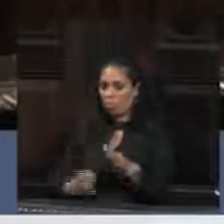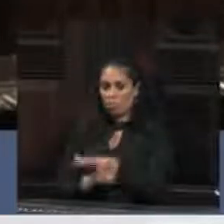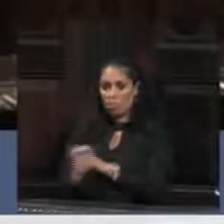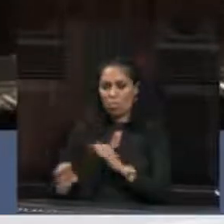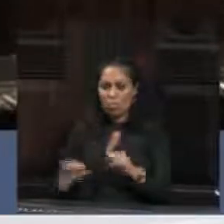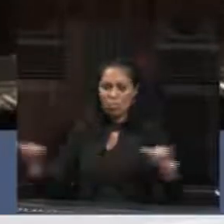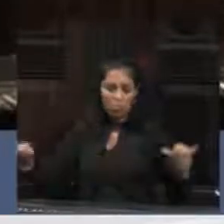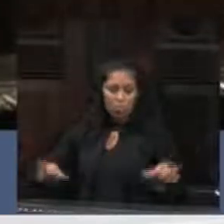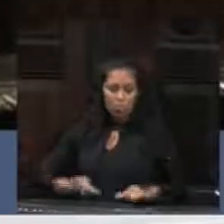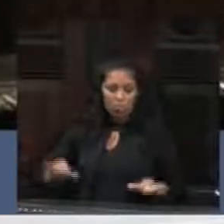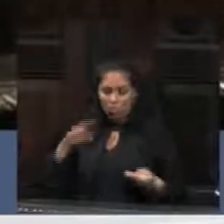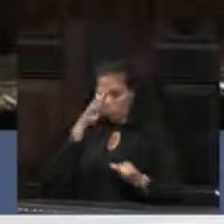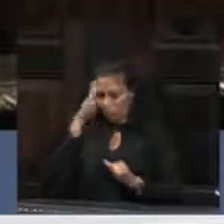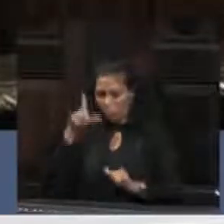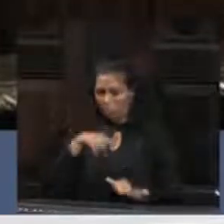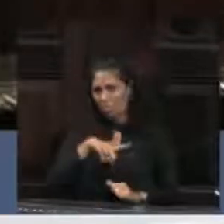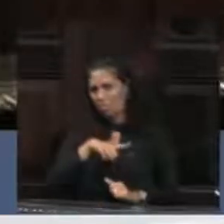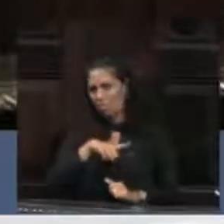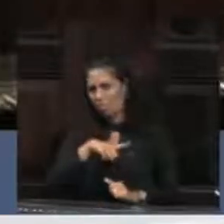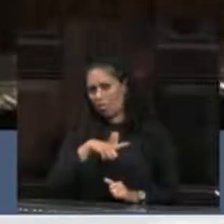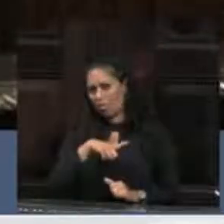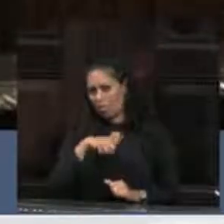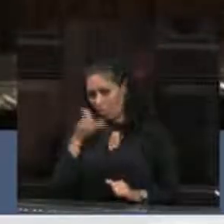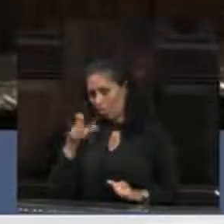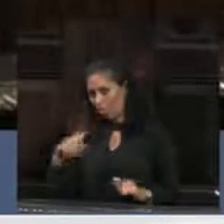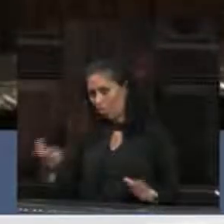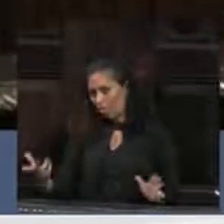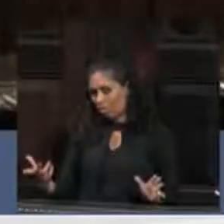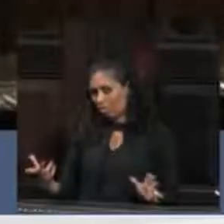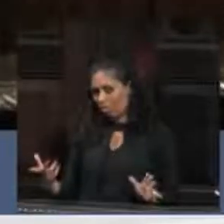é para nós uma questão